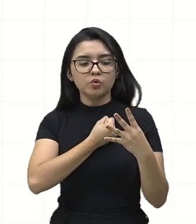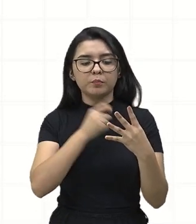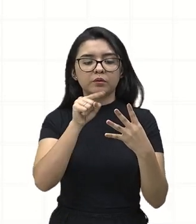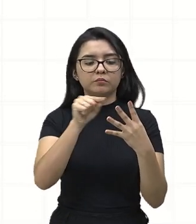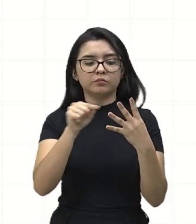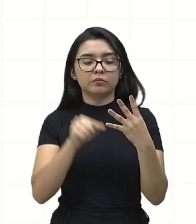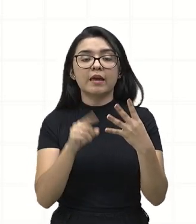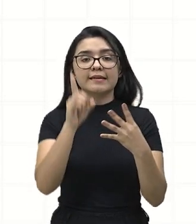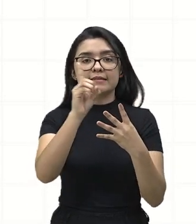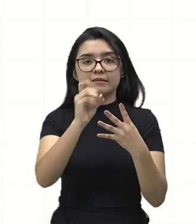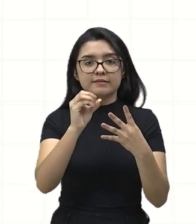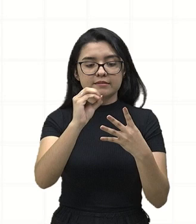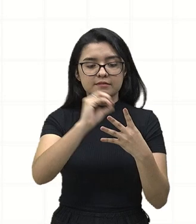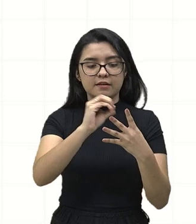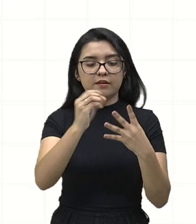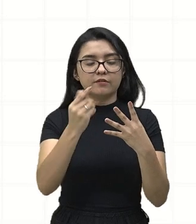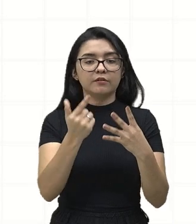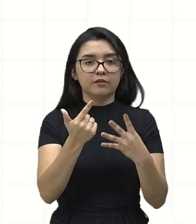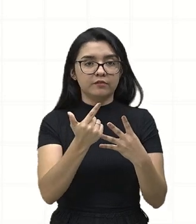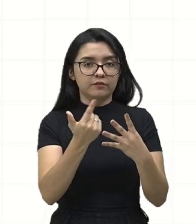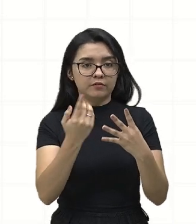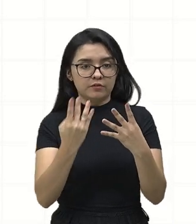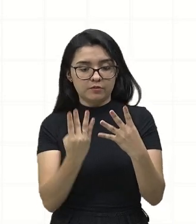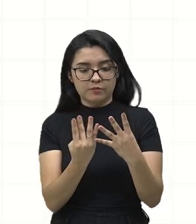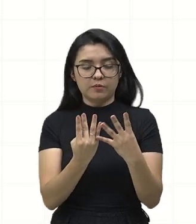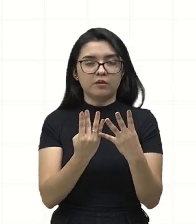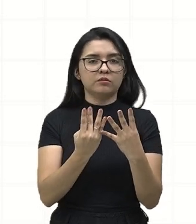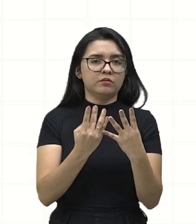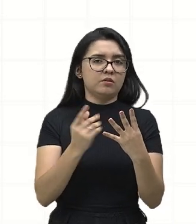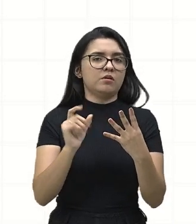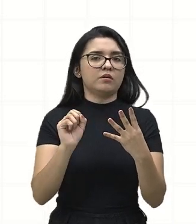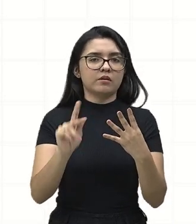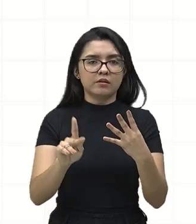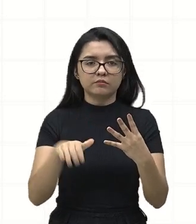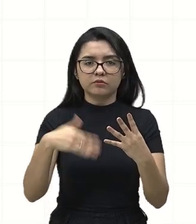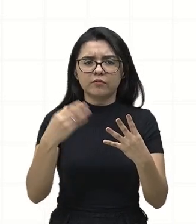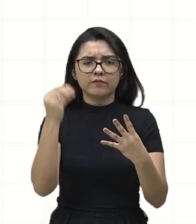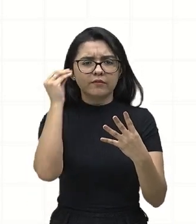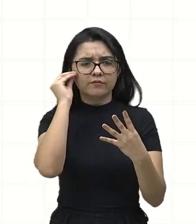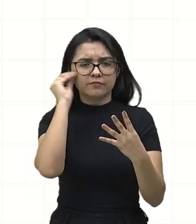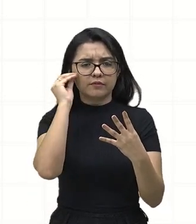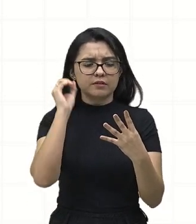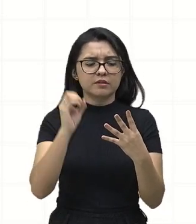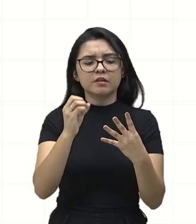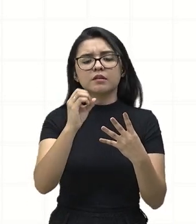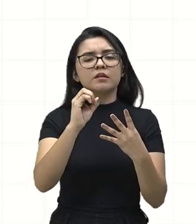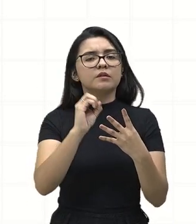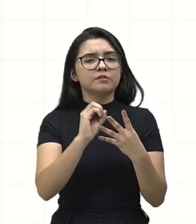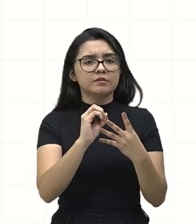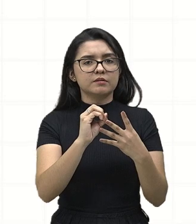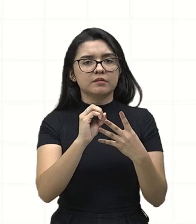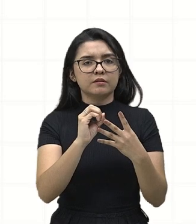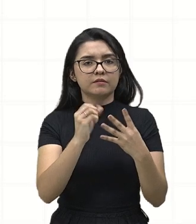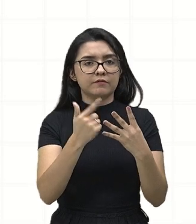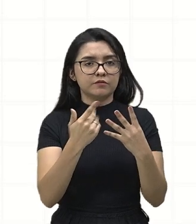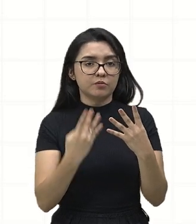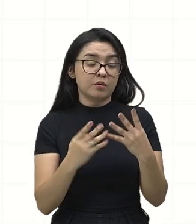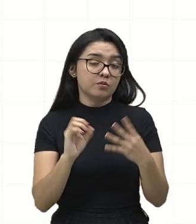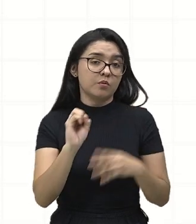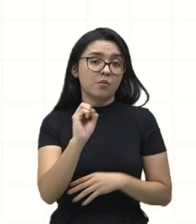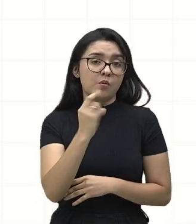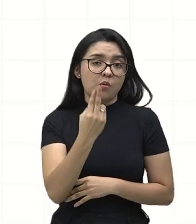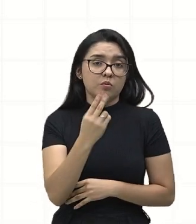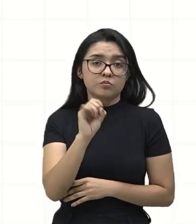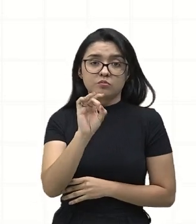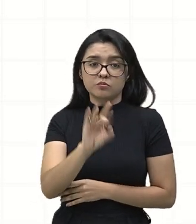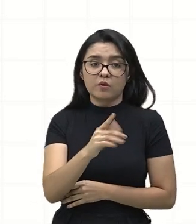é o 0,24. E aí a gente vai ver se o 0,24 ou somente 24